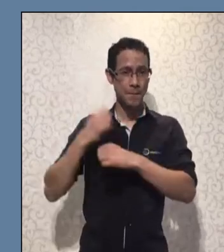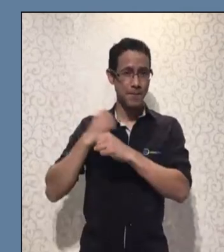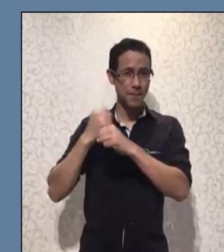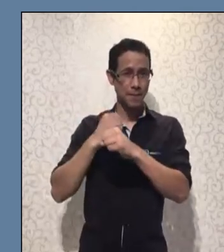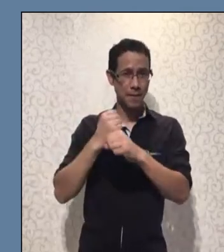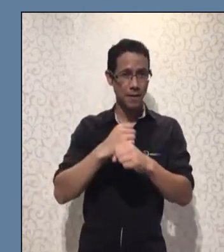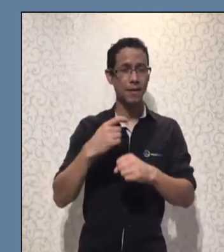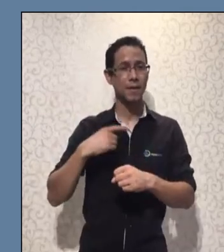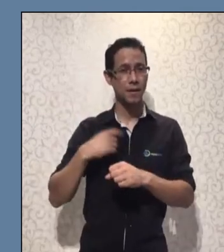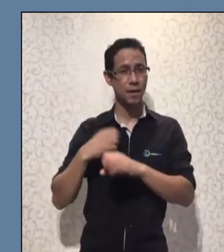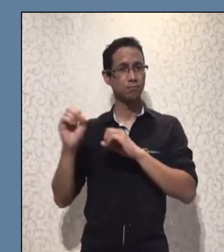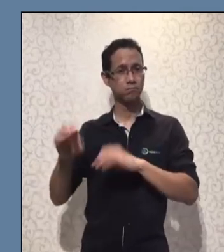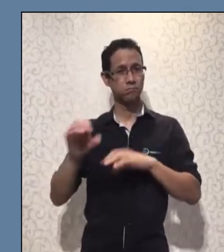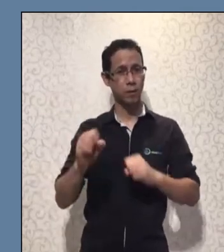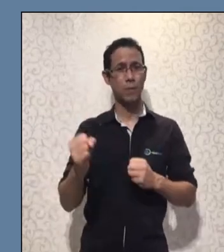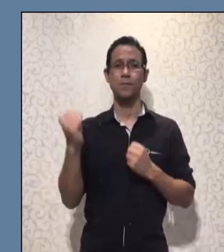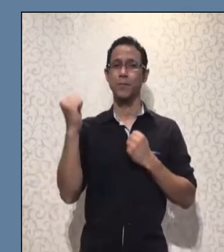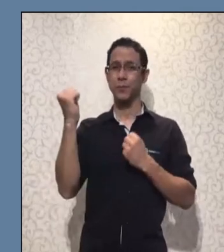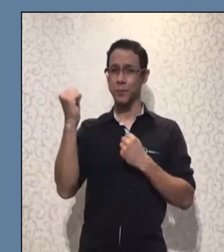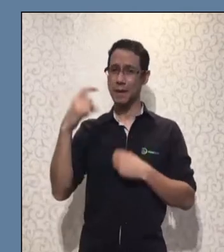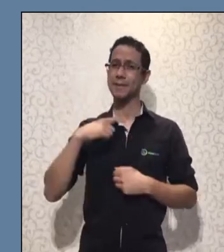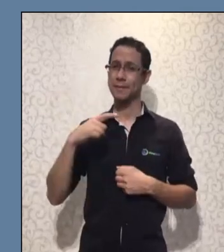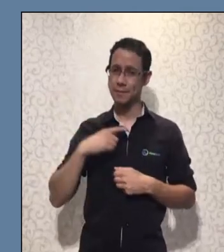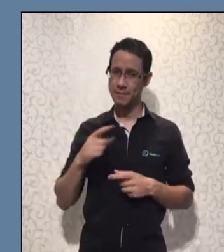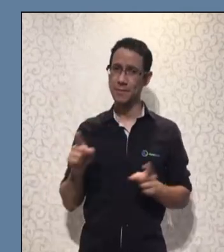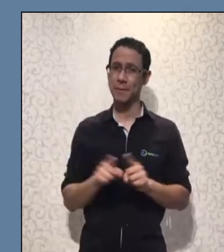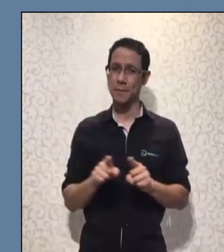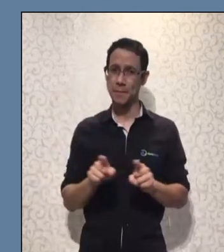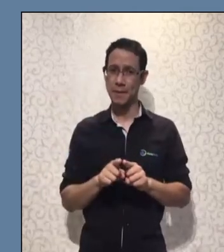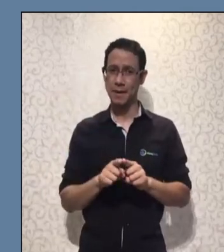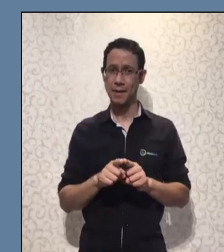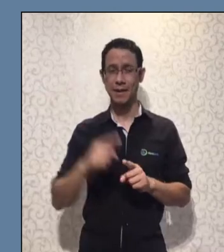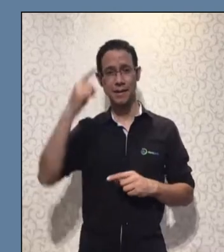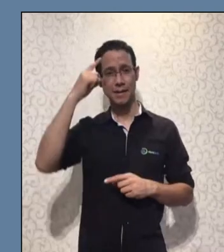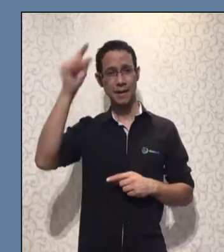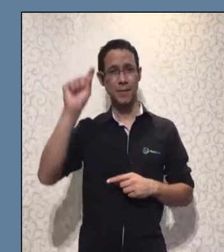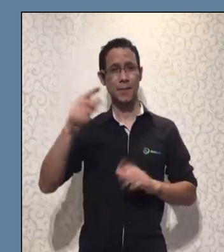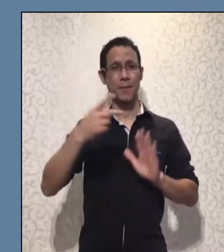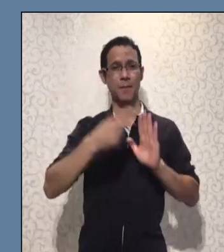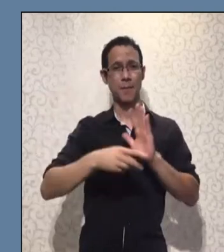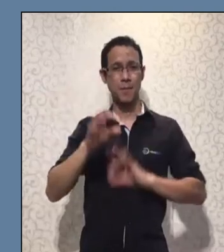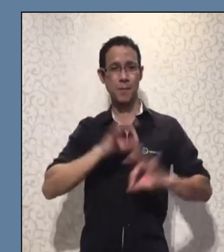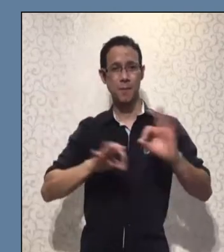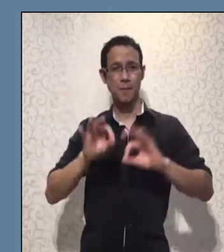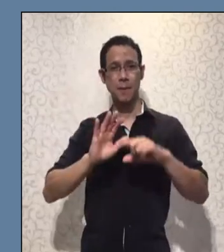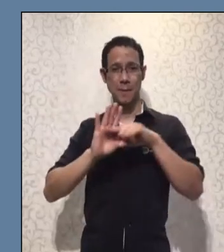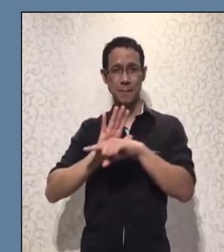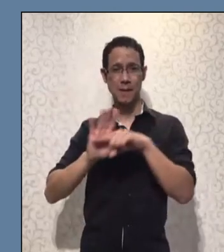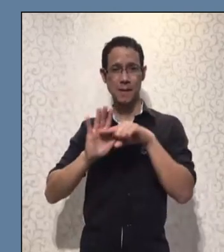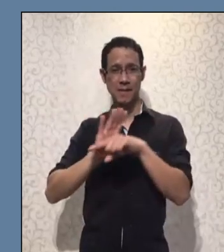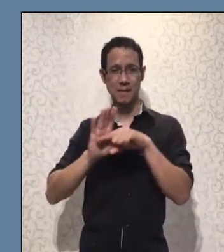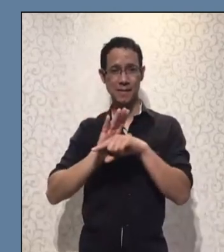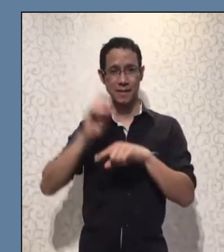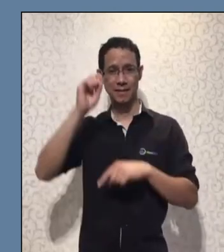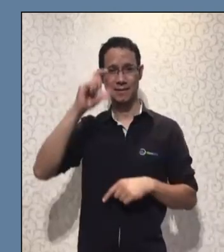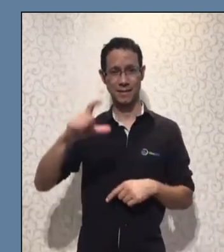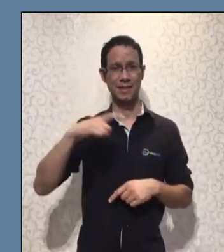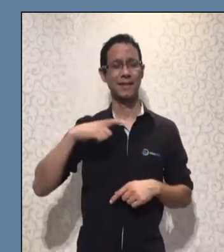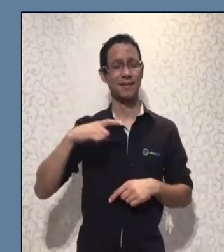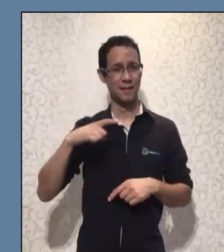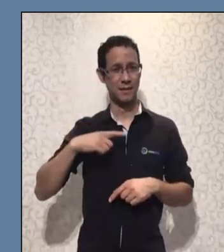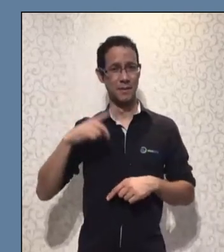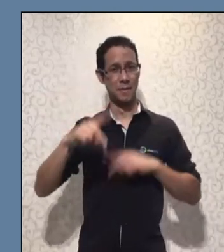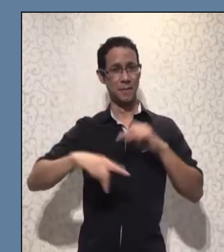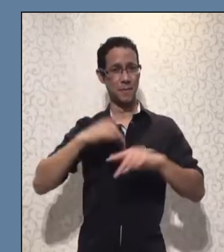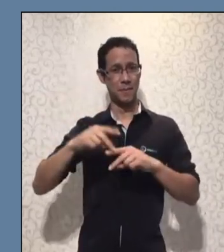que a instituição tem também. Me lembro particularmente de um projeto de pesquisa muito interessante com os públicos do entorno da